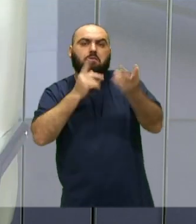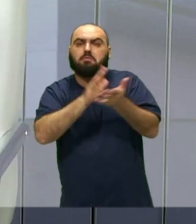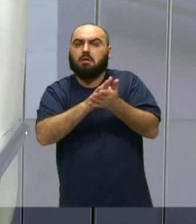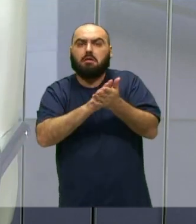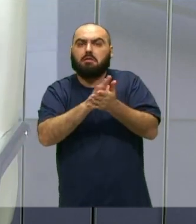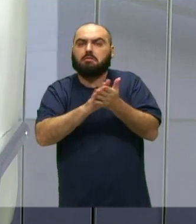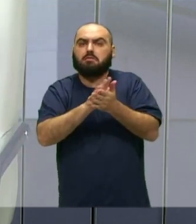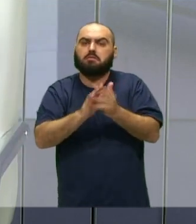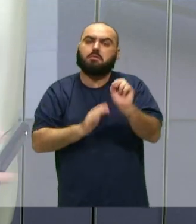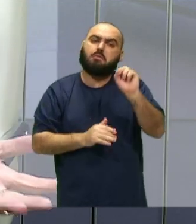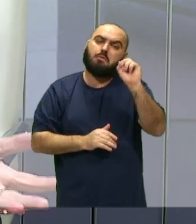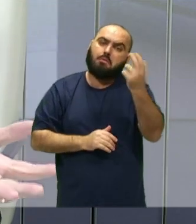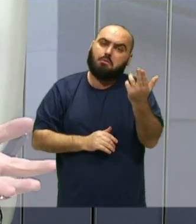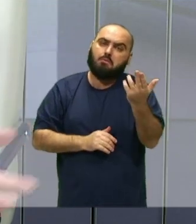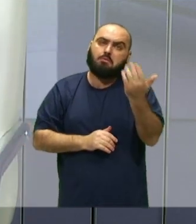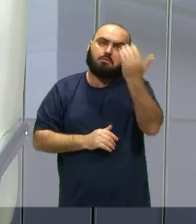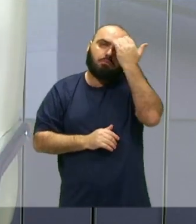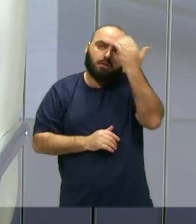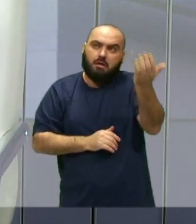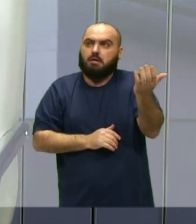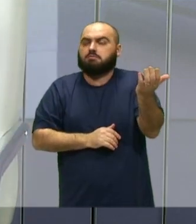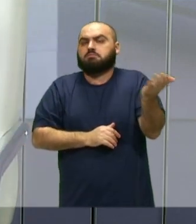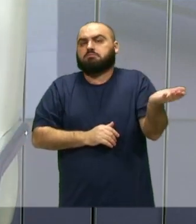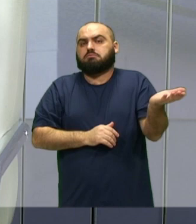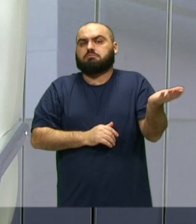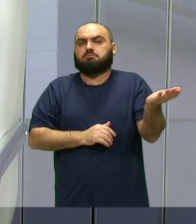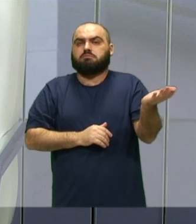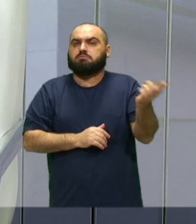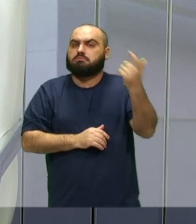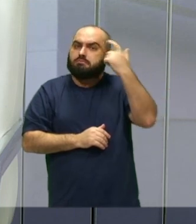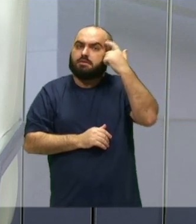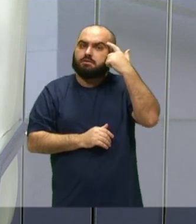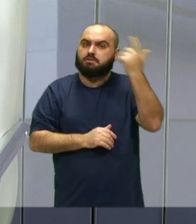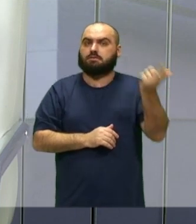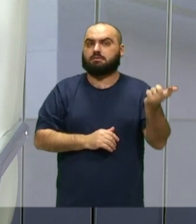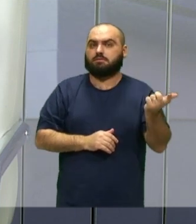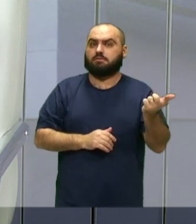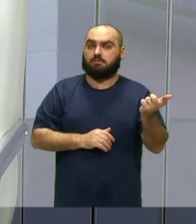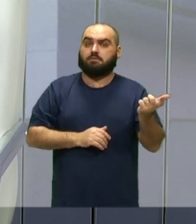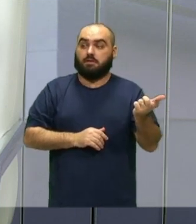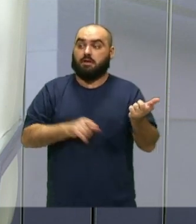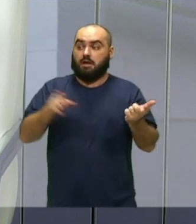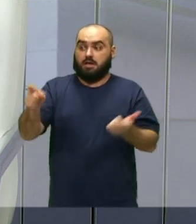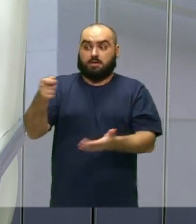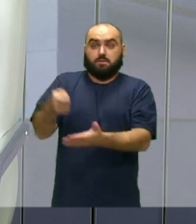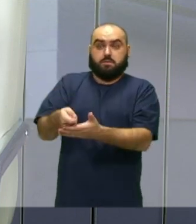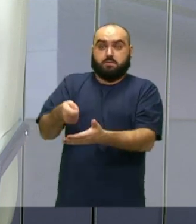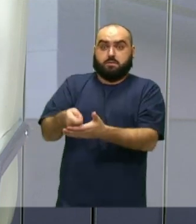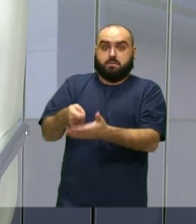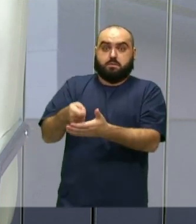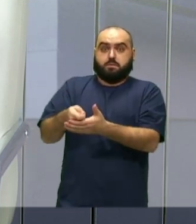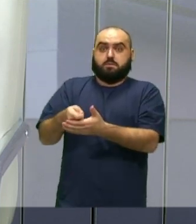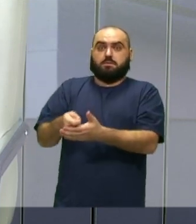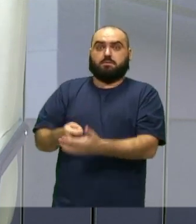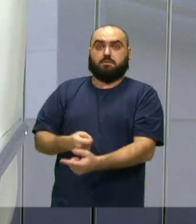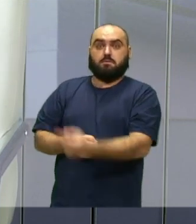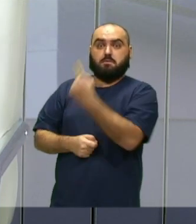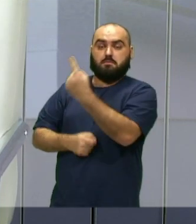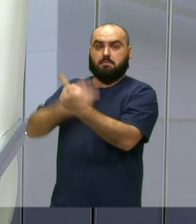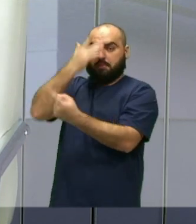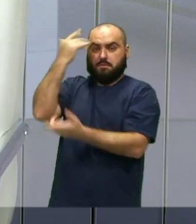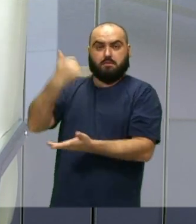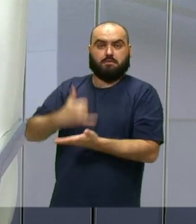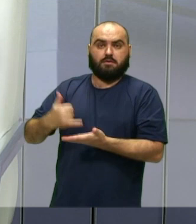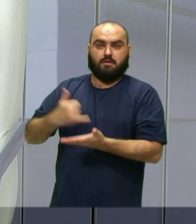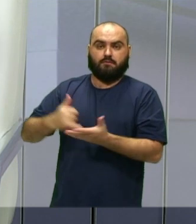isso, ou um agradecimento que seja, né? Porque imagina, ele ia botar a economia da cidade na mão de um traficante